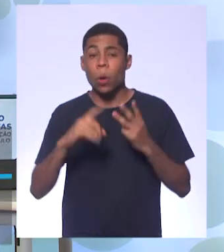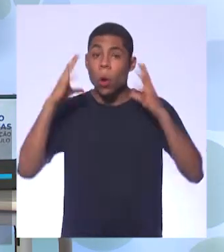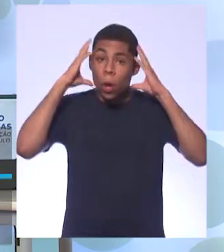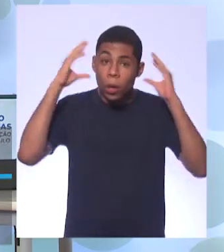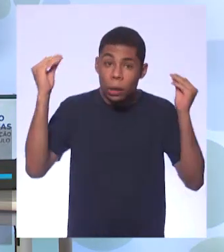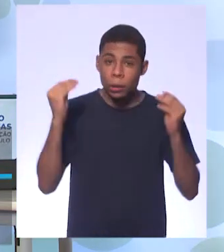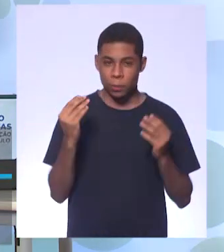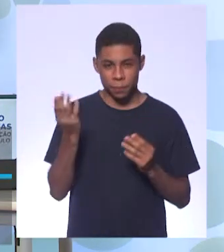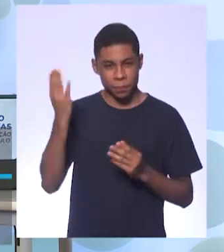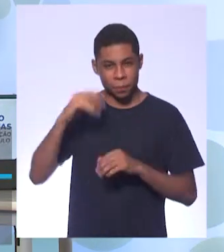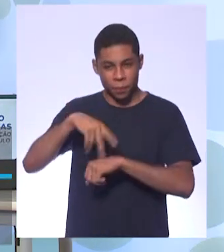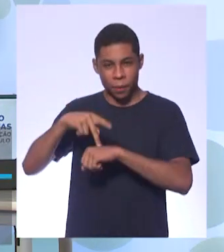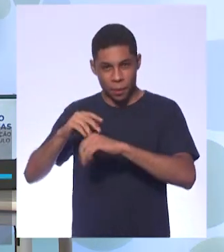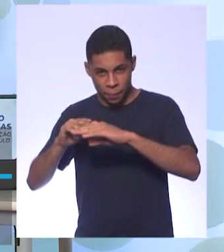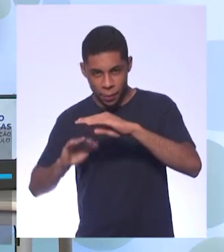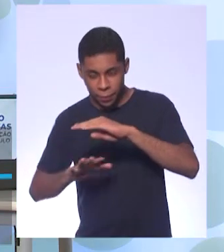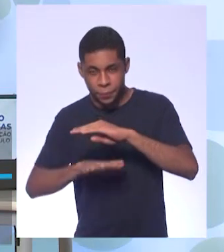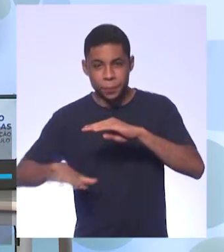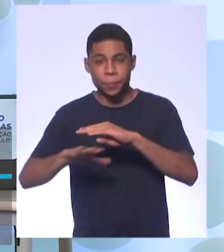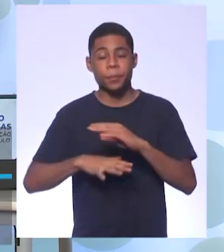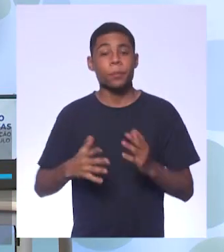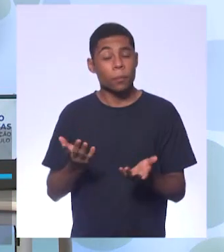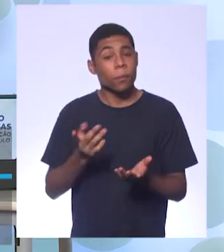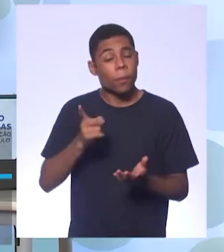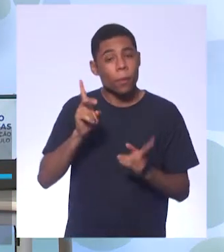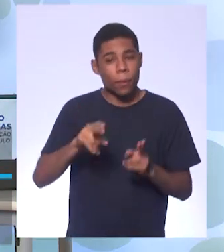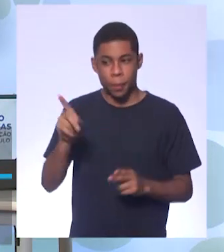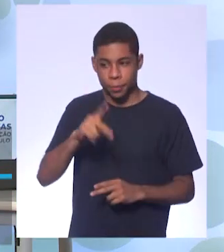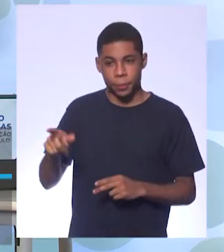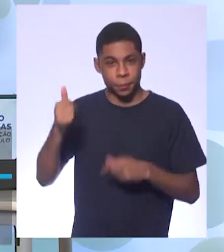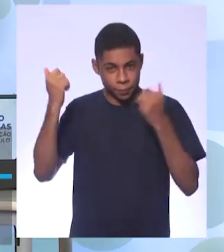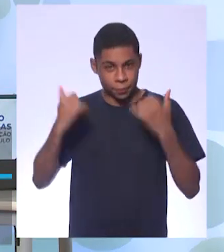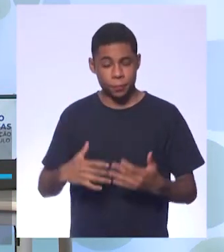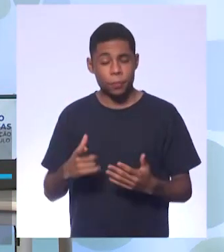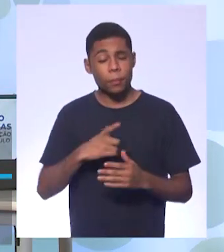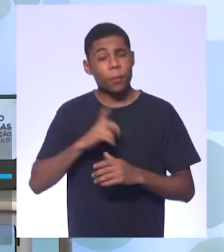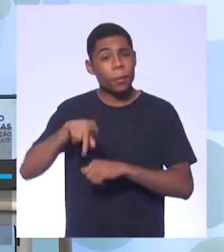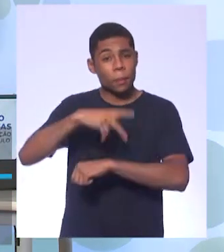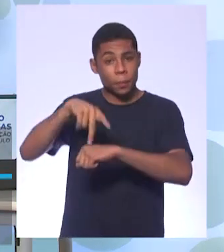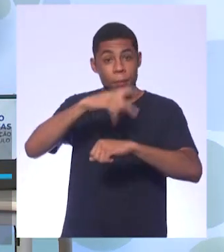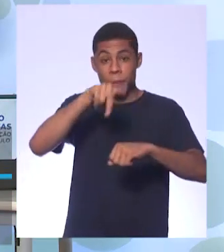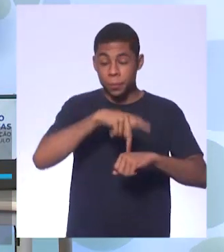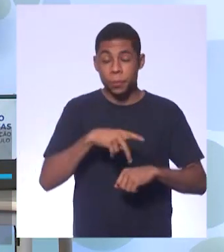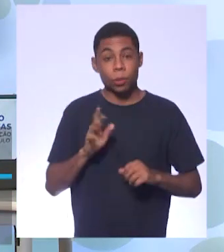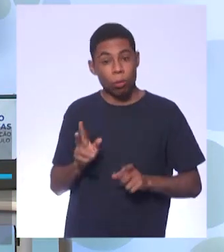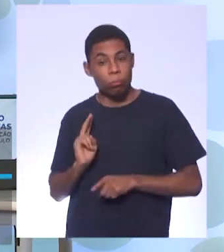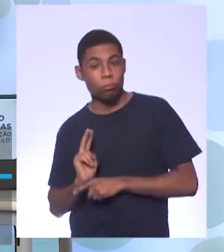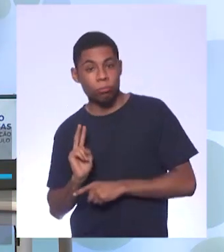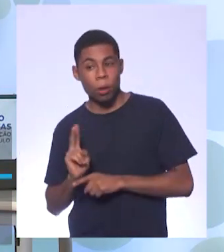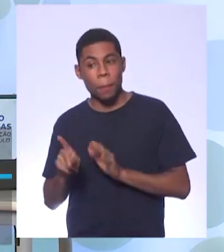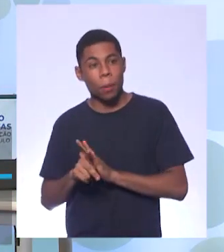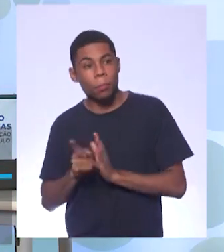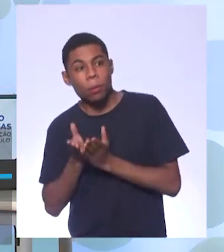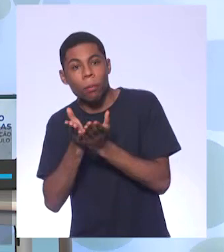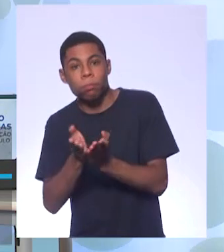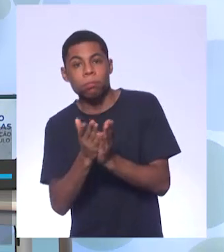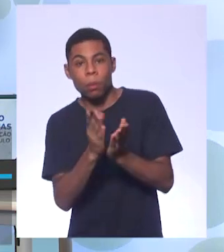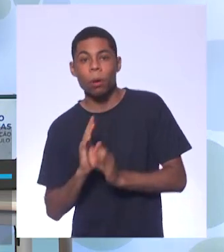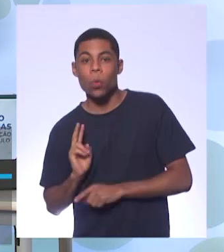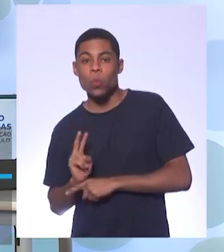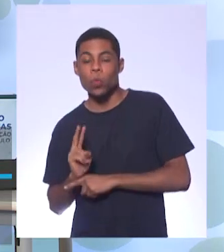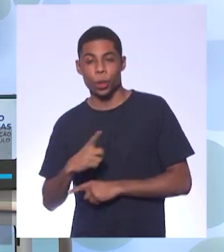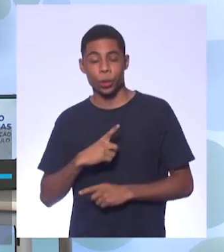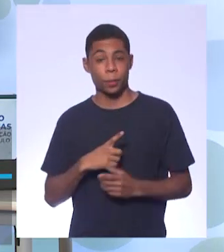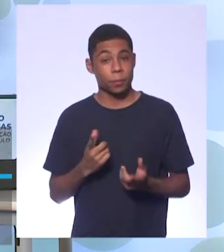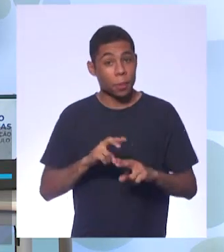Países Baixos, como a professora citou aí. Então, todos esses países eles já estavam na vanguarda das navegações. Então,